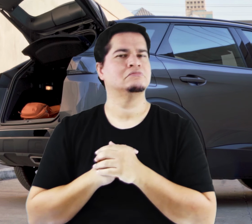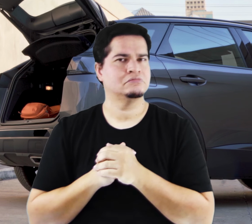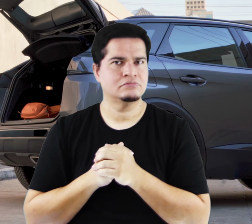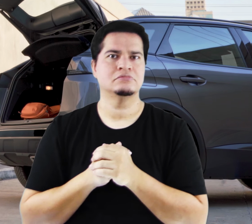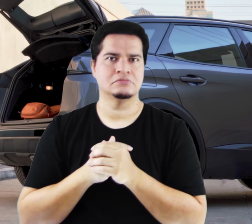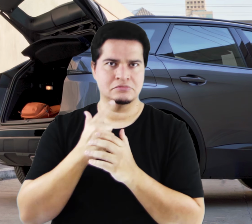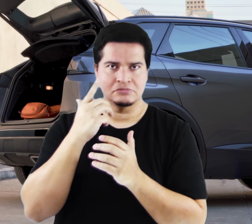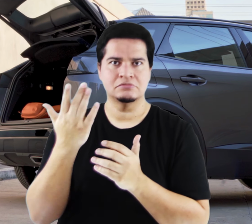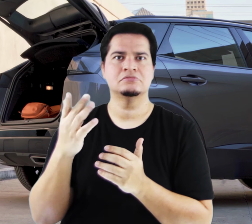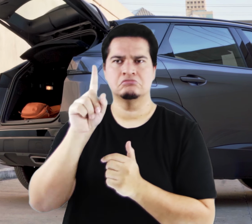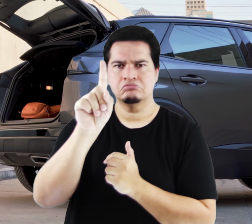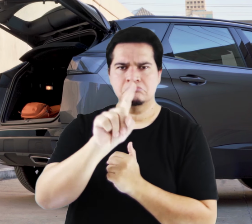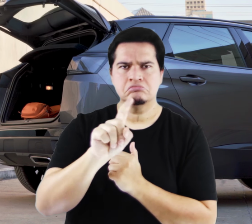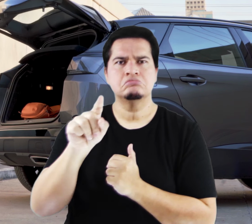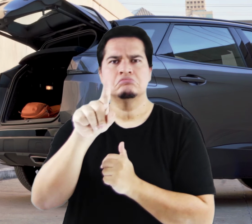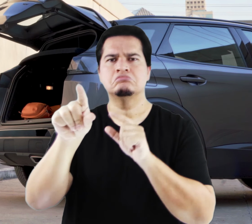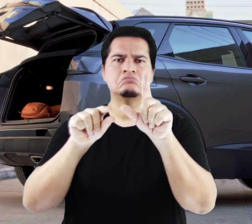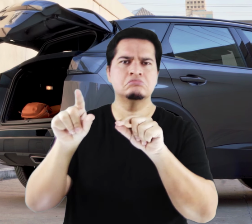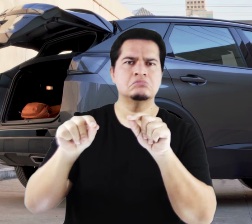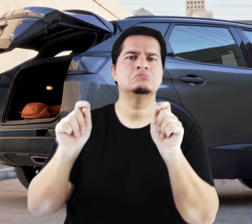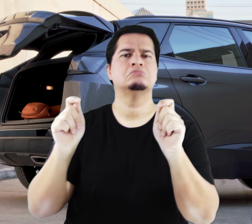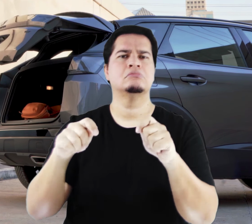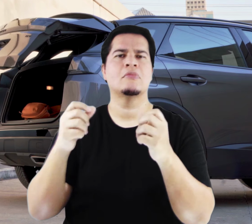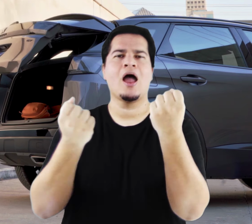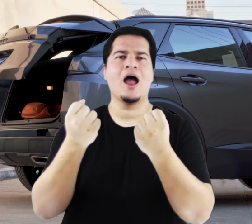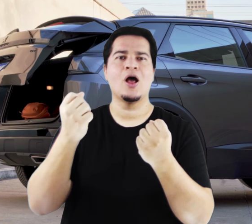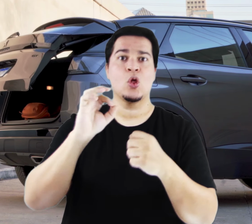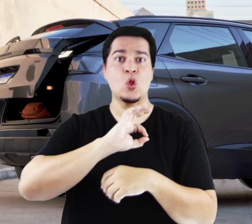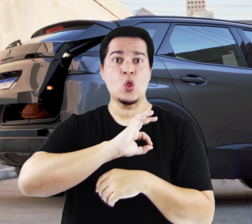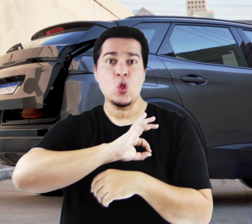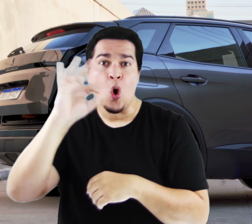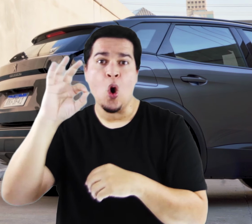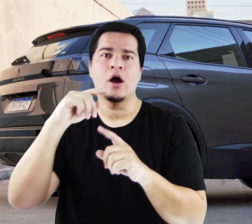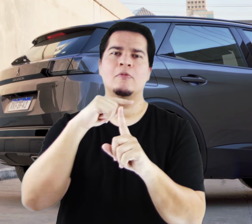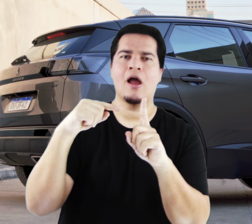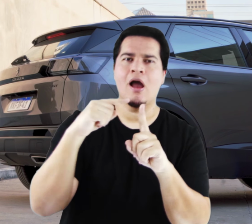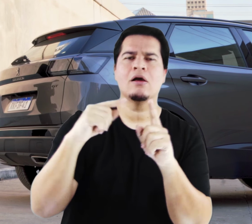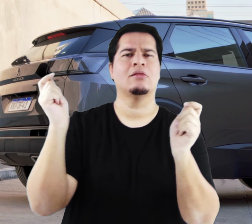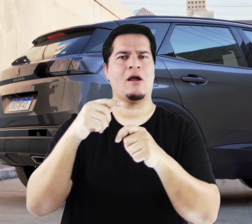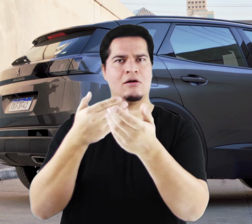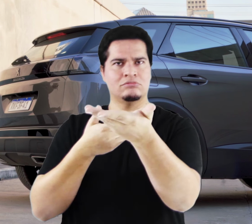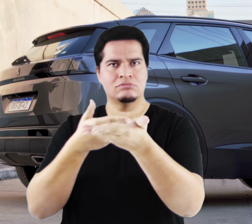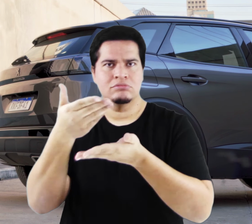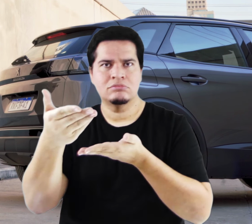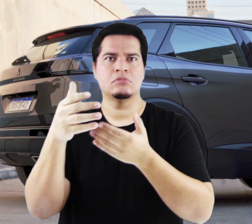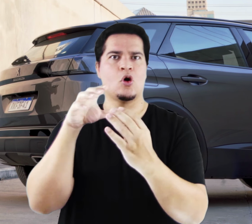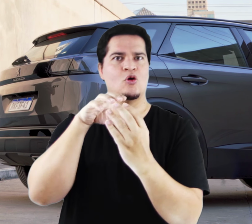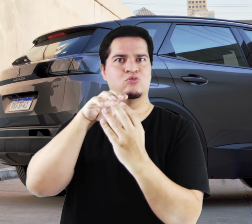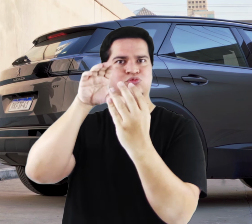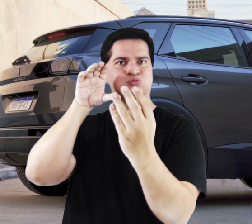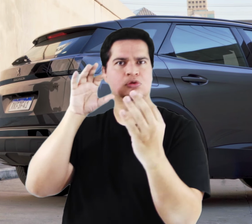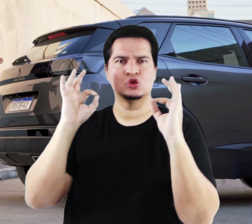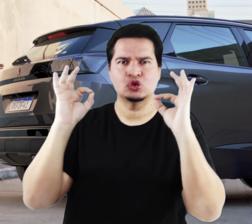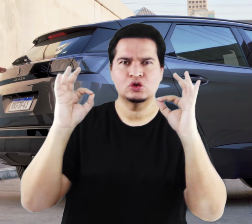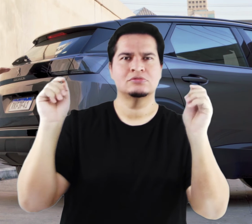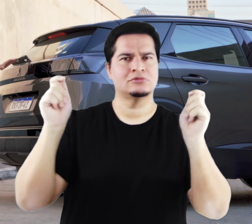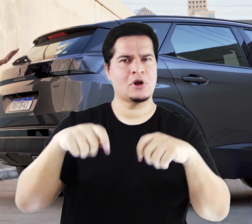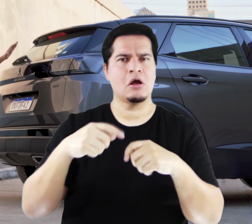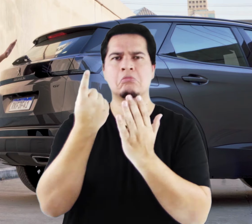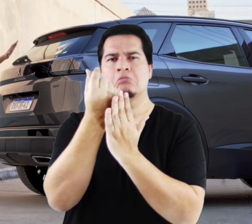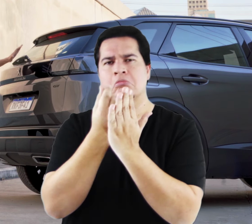lá no site do Autoline, confira também as opções seminovos, que dá para fazer um belo upgrade de categoria e pegar um SUV full size de luxo